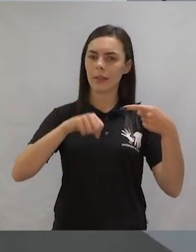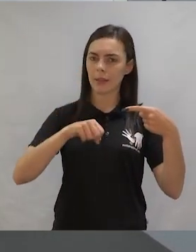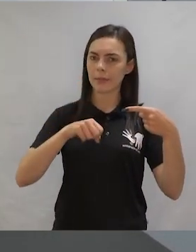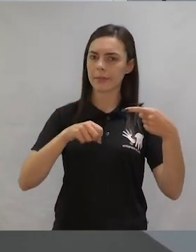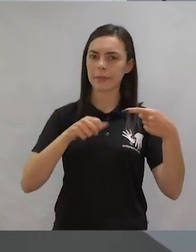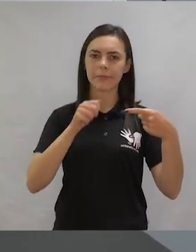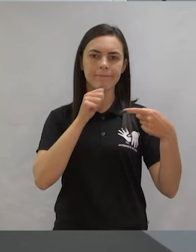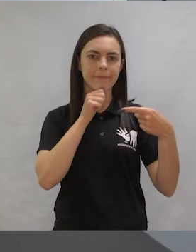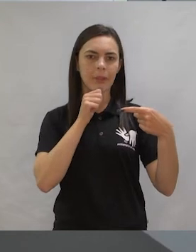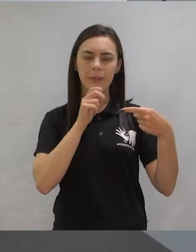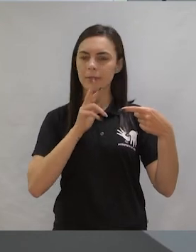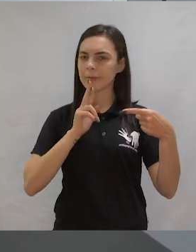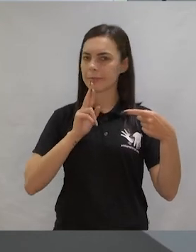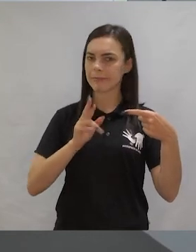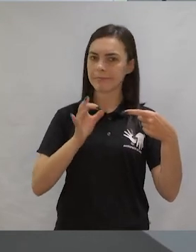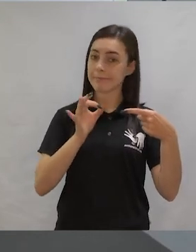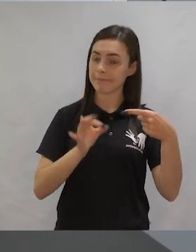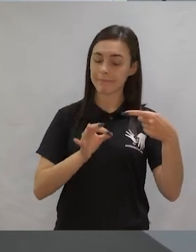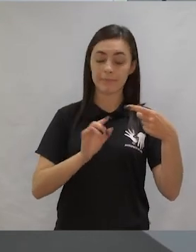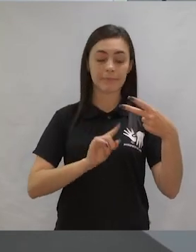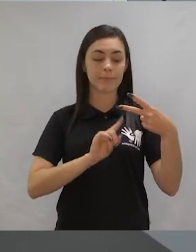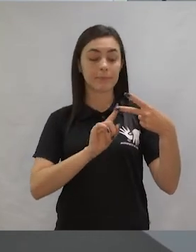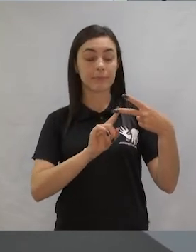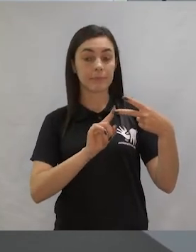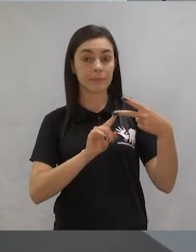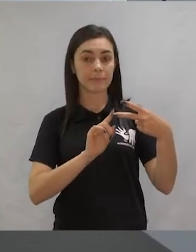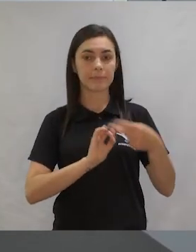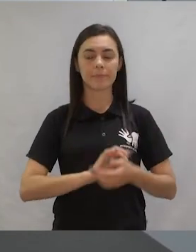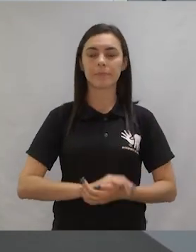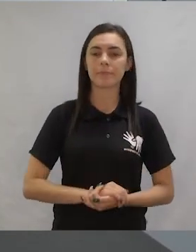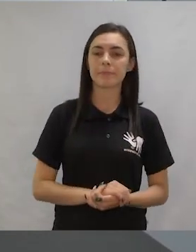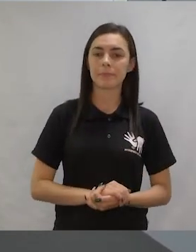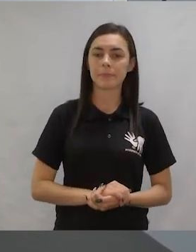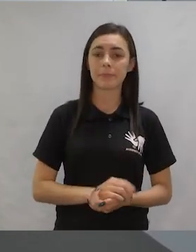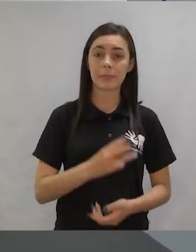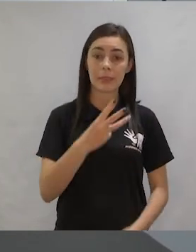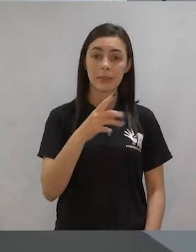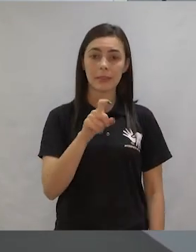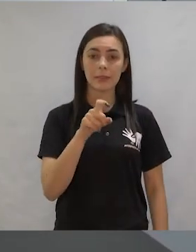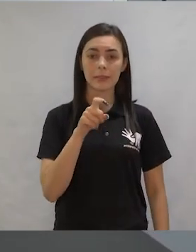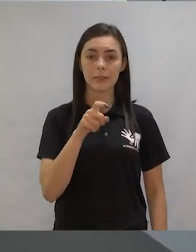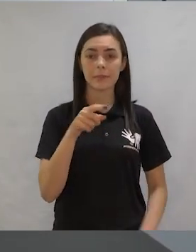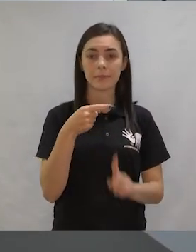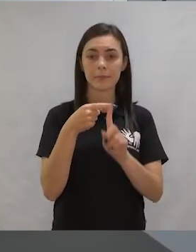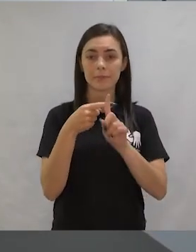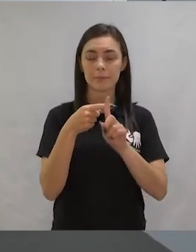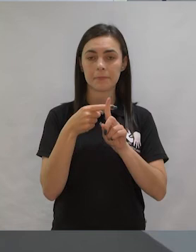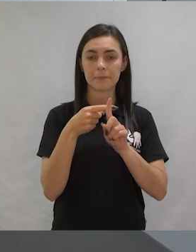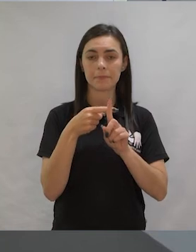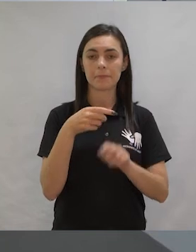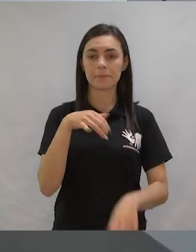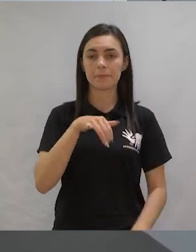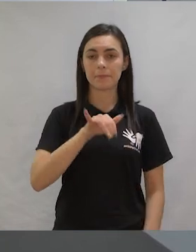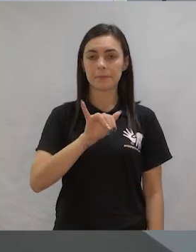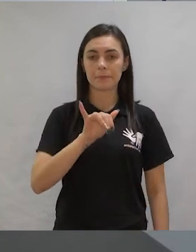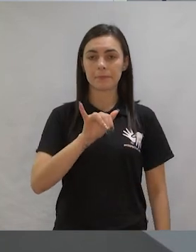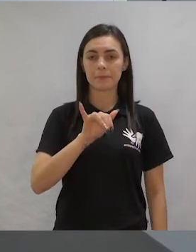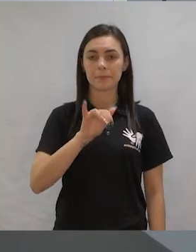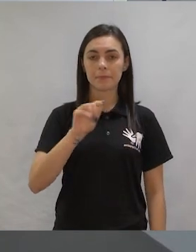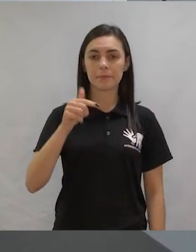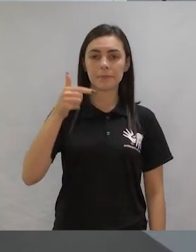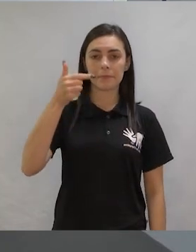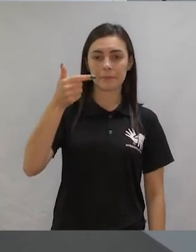algébrica, não é o que eu não estou procurando, né? Agora, a letra B. 3x mais